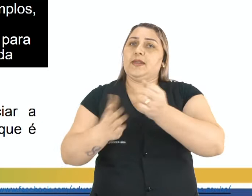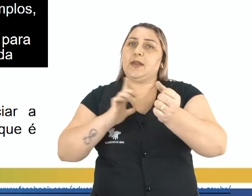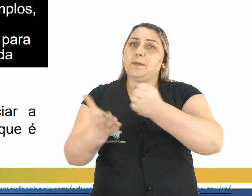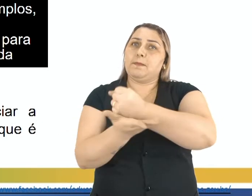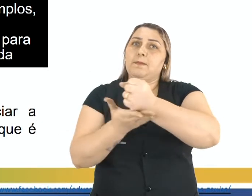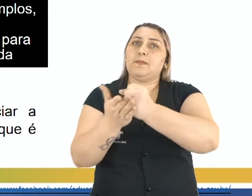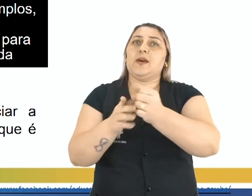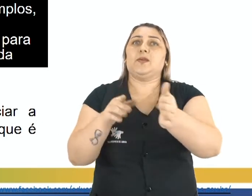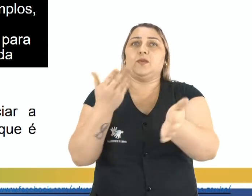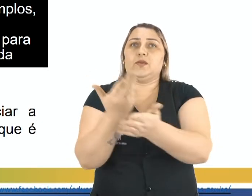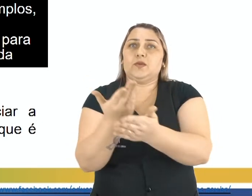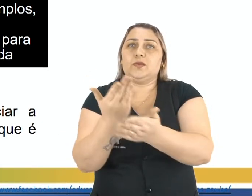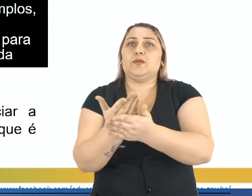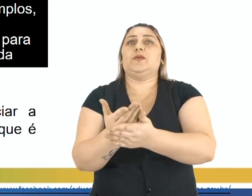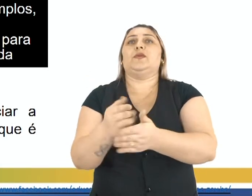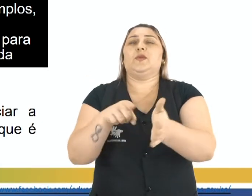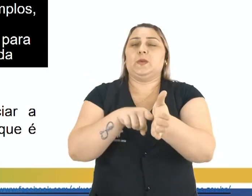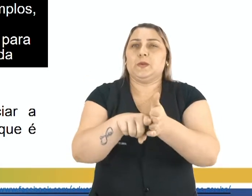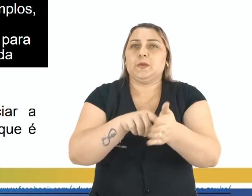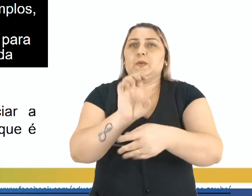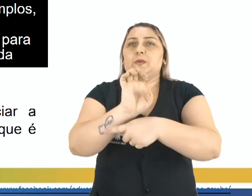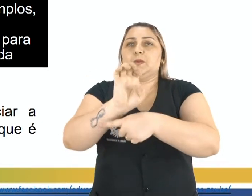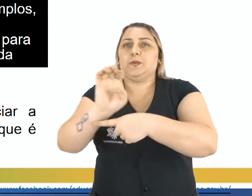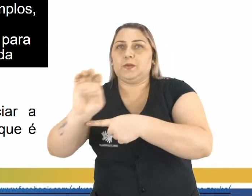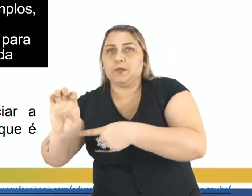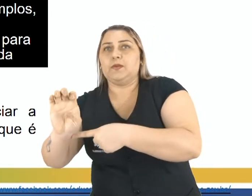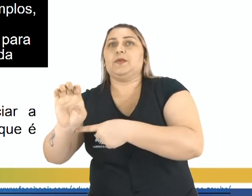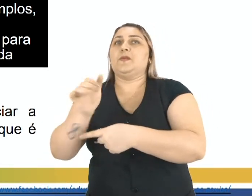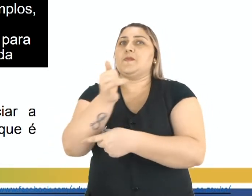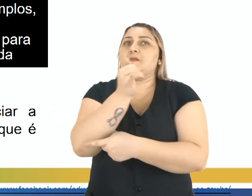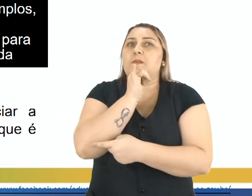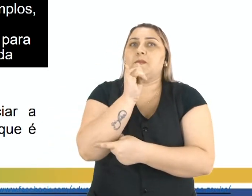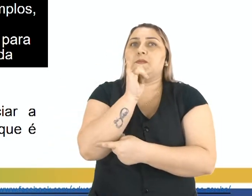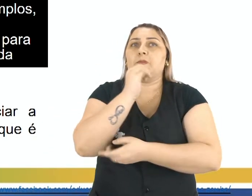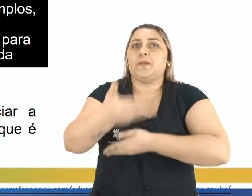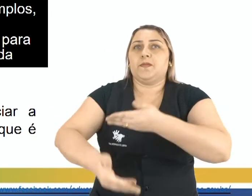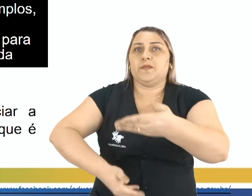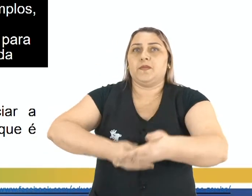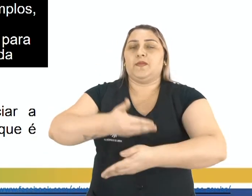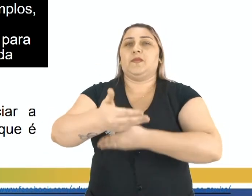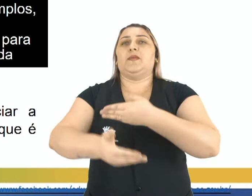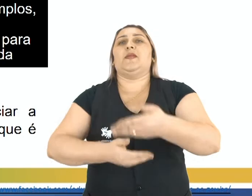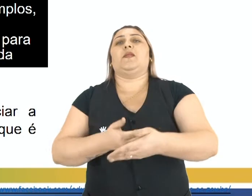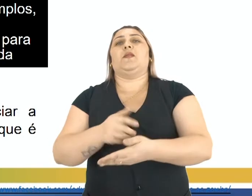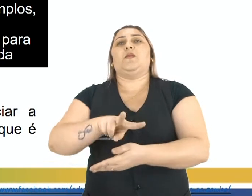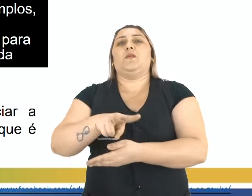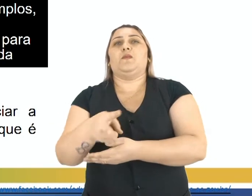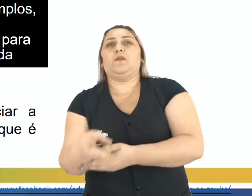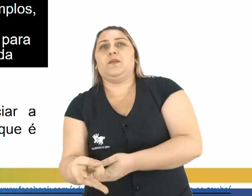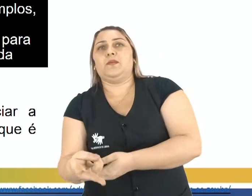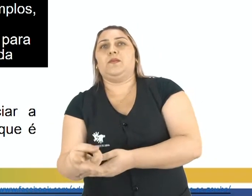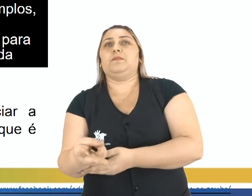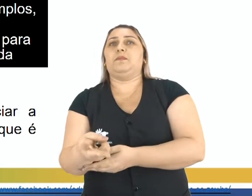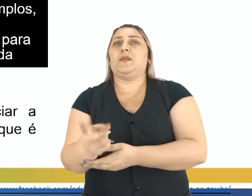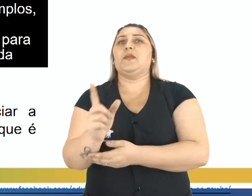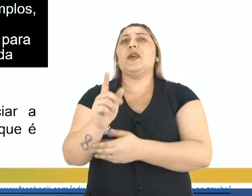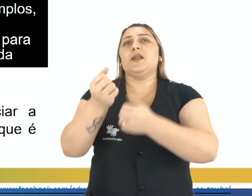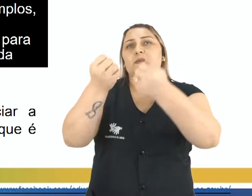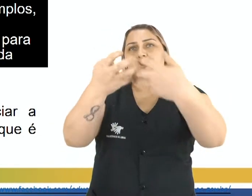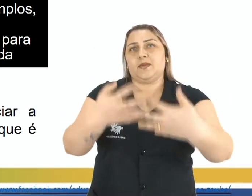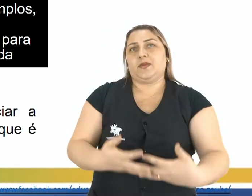exemplo, os estudos, pesquisas, estatísticas, exemplos, relação de causa e consequência,